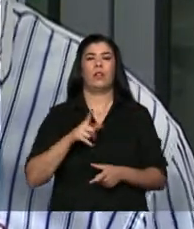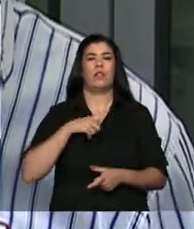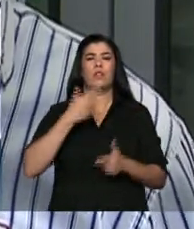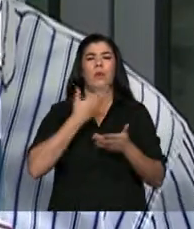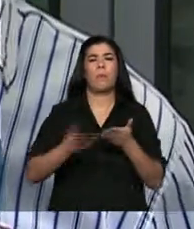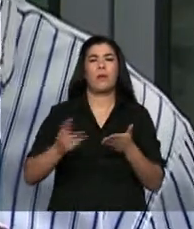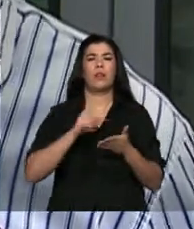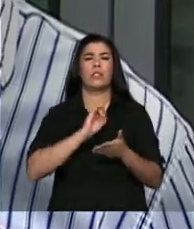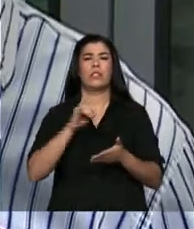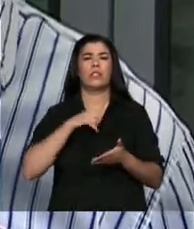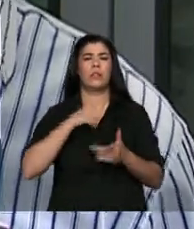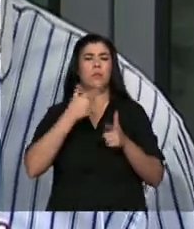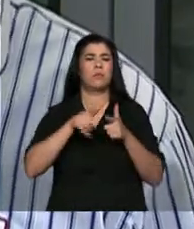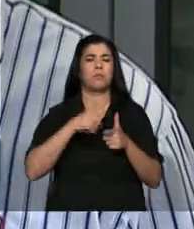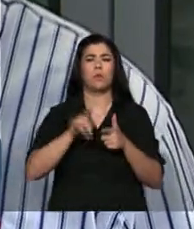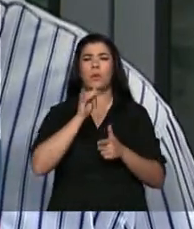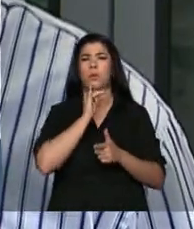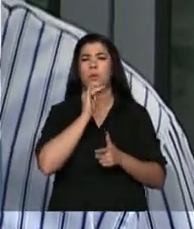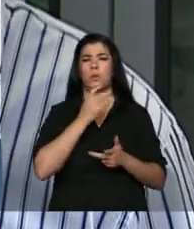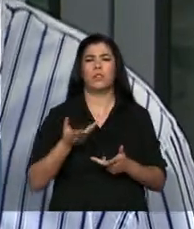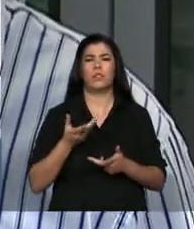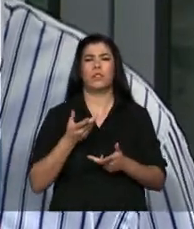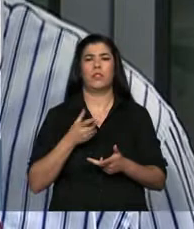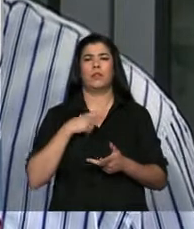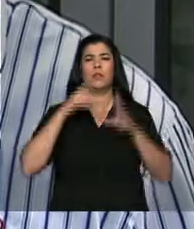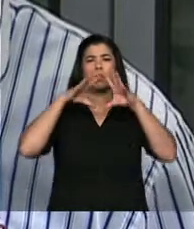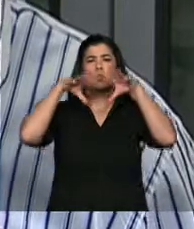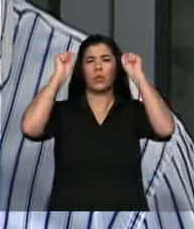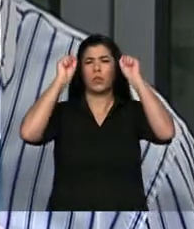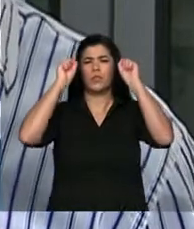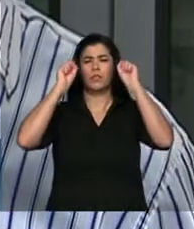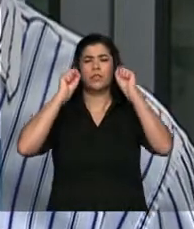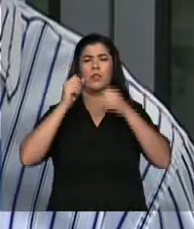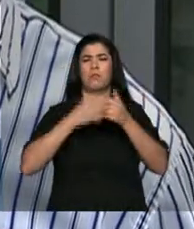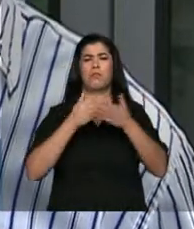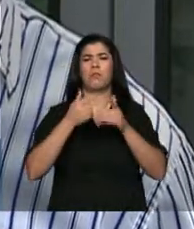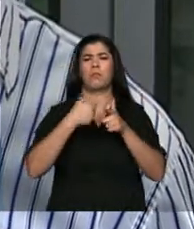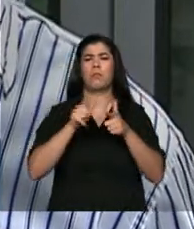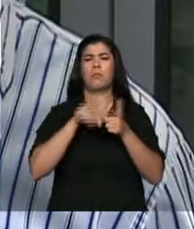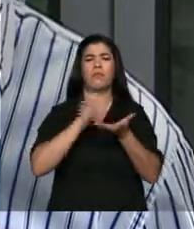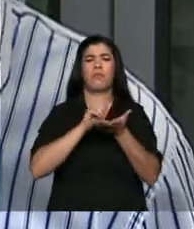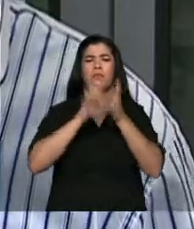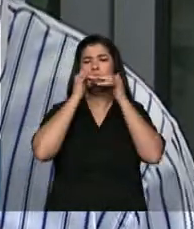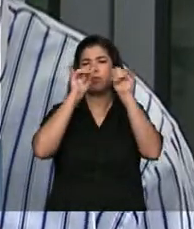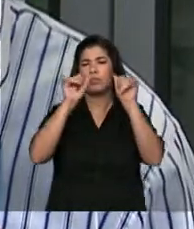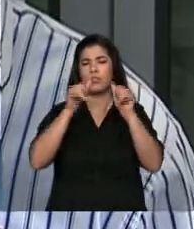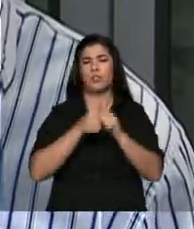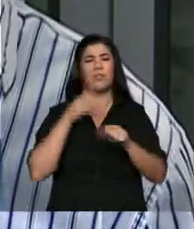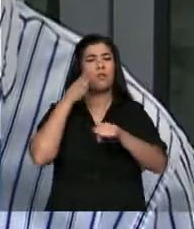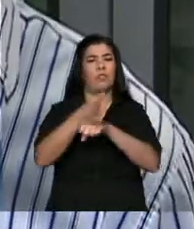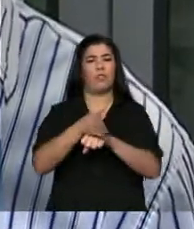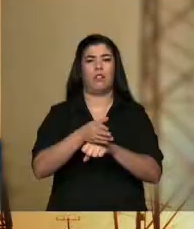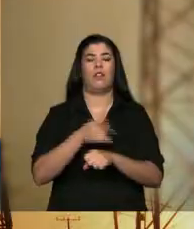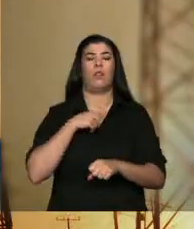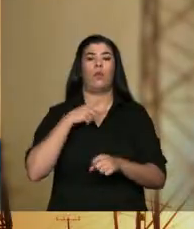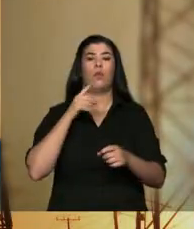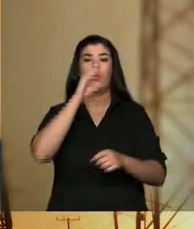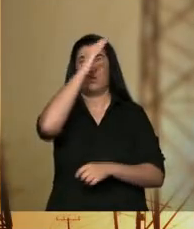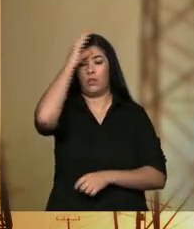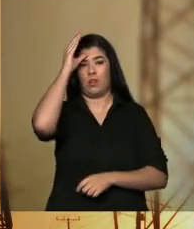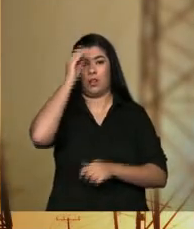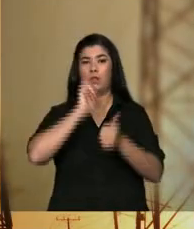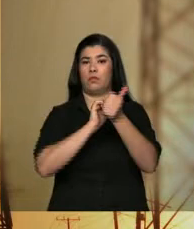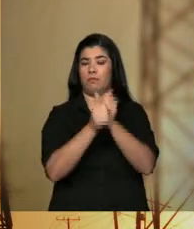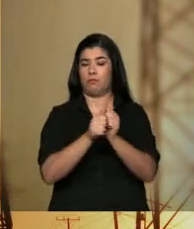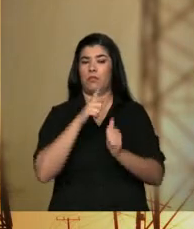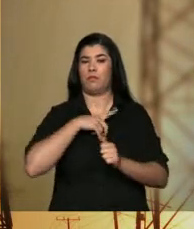sofrer se houver algum problema, mesmo que não seja apagão, qualquer problema de alimentação na entrada, isso não afeta o nosso cliente final. Toda